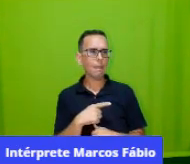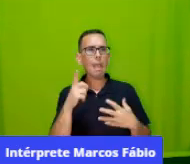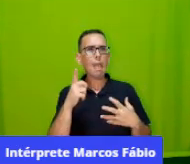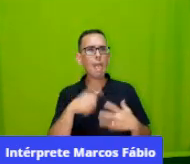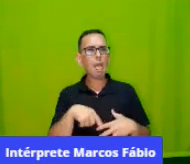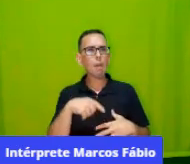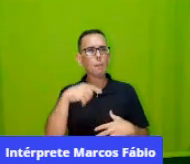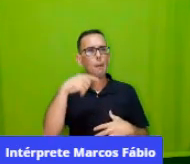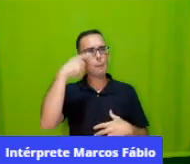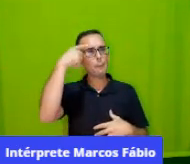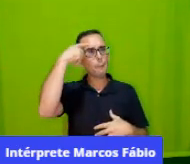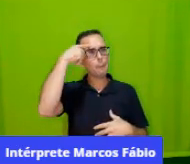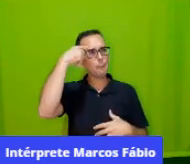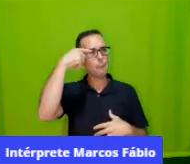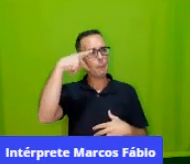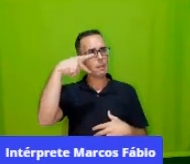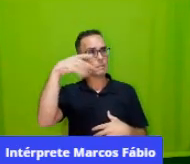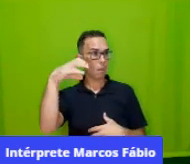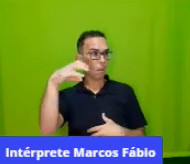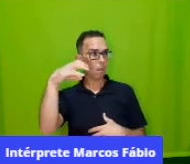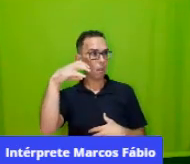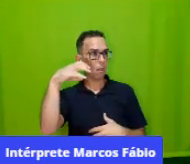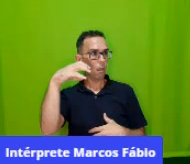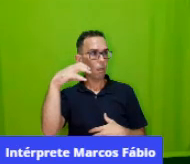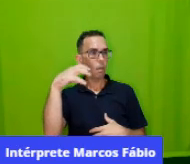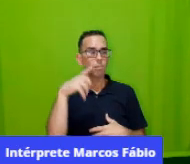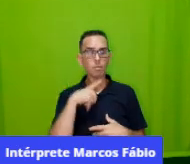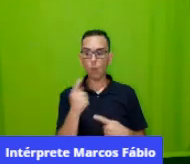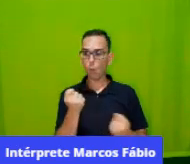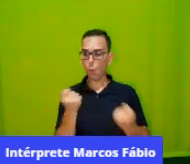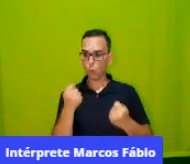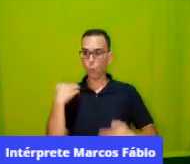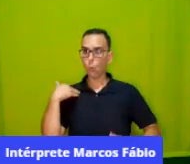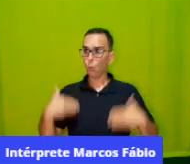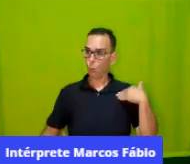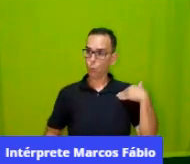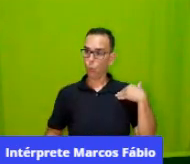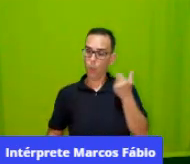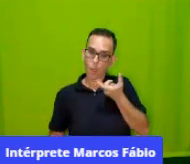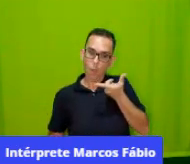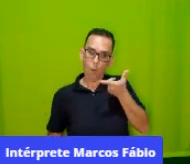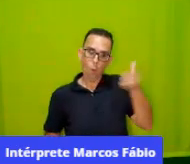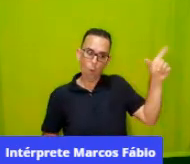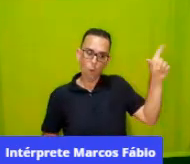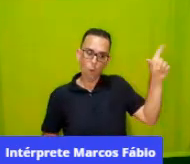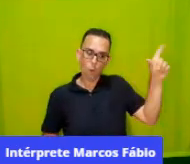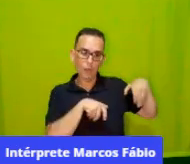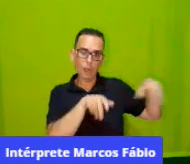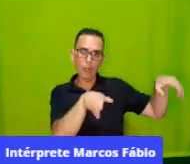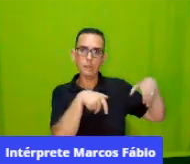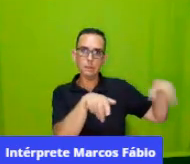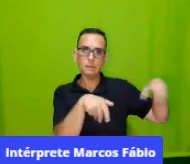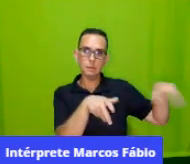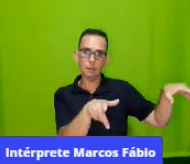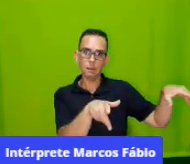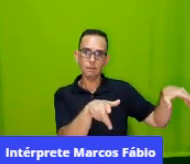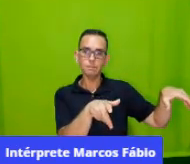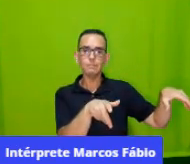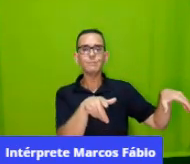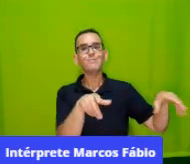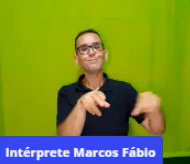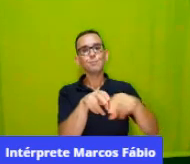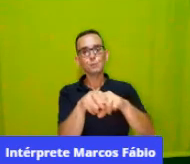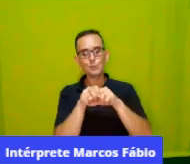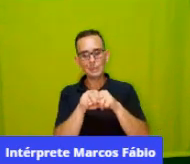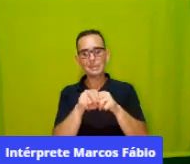cerebral mais leve, onde ele tem um controle de tronco, é outro tipo de cadeira de rodas. Por isso, nós temos N tipos